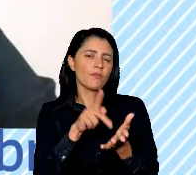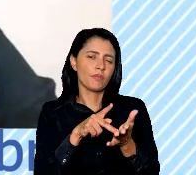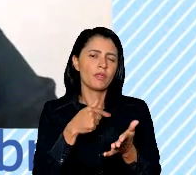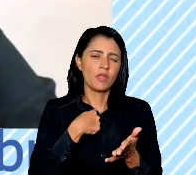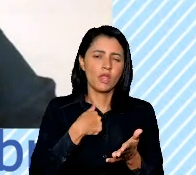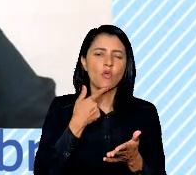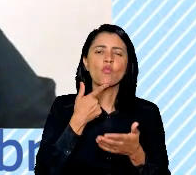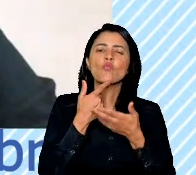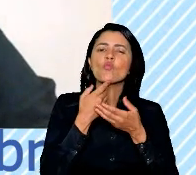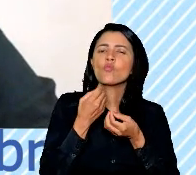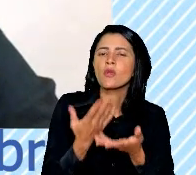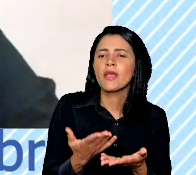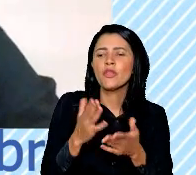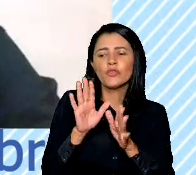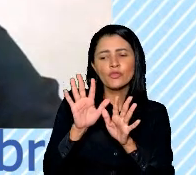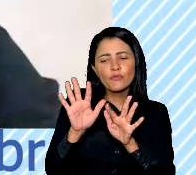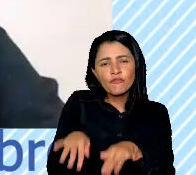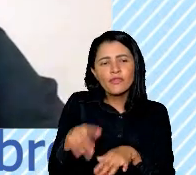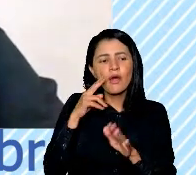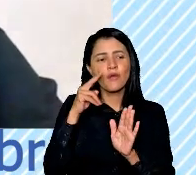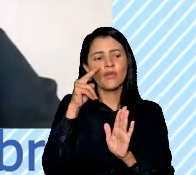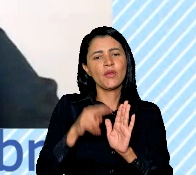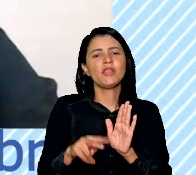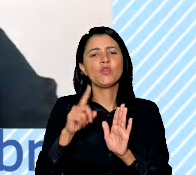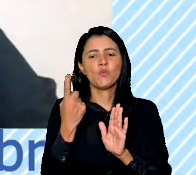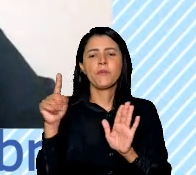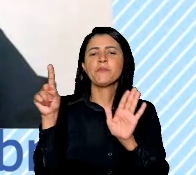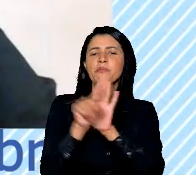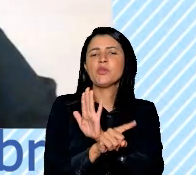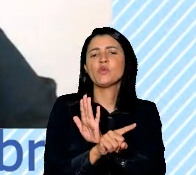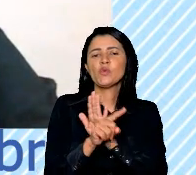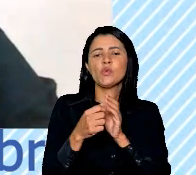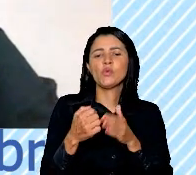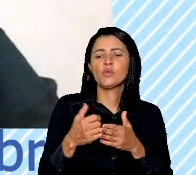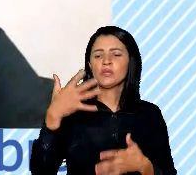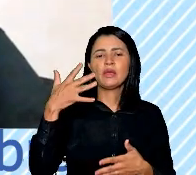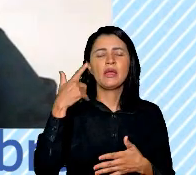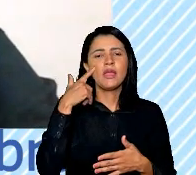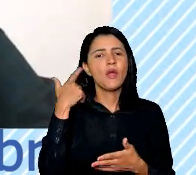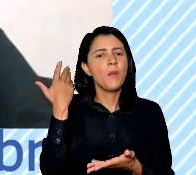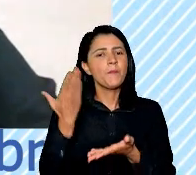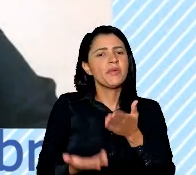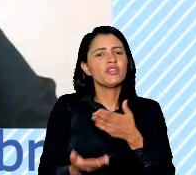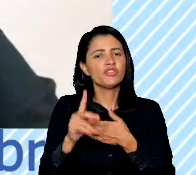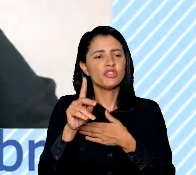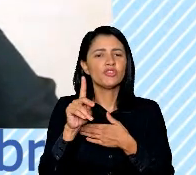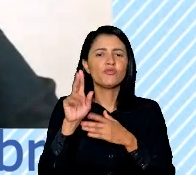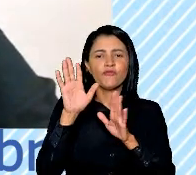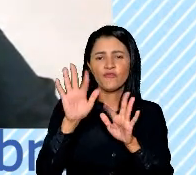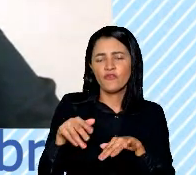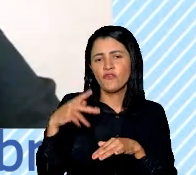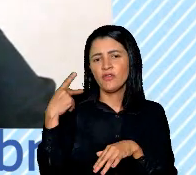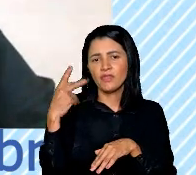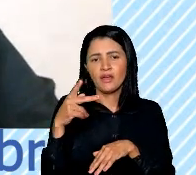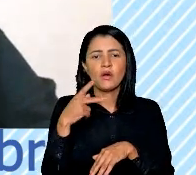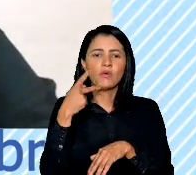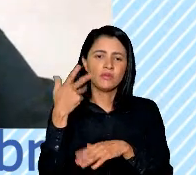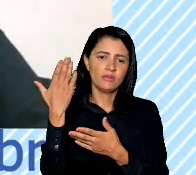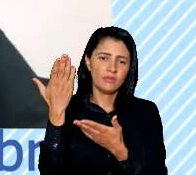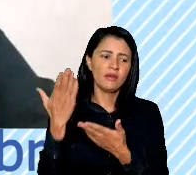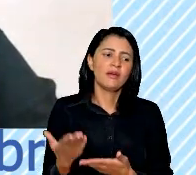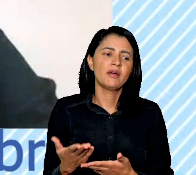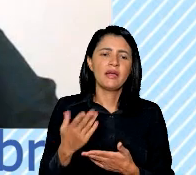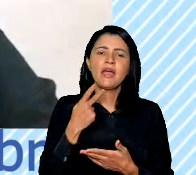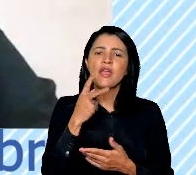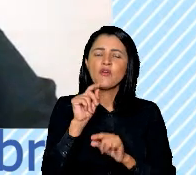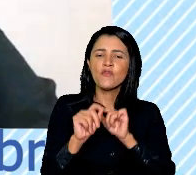confesso que o finalzinho, eu li uma pergunta aqui no chat e eu perdi o finalzinho da fala da doutora Márcia. Então, ela falou